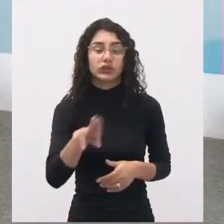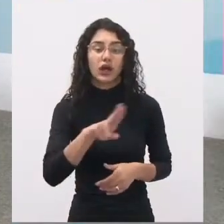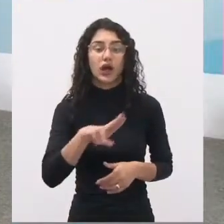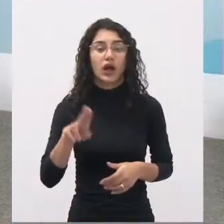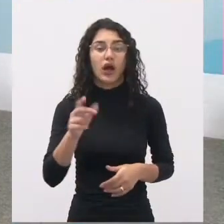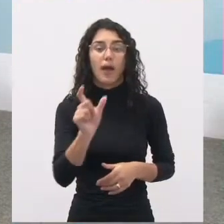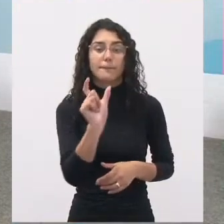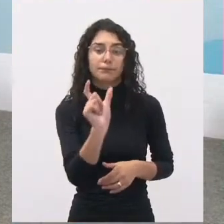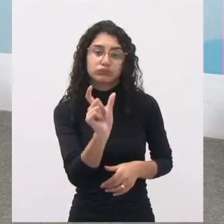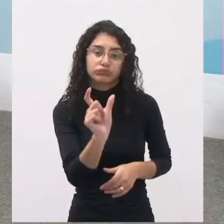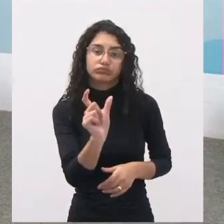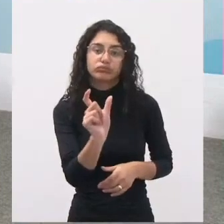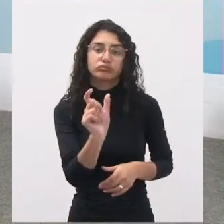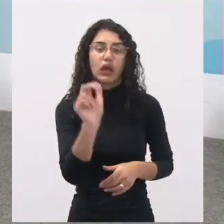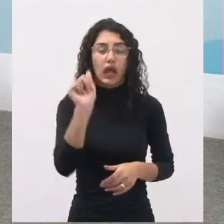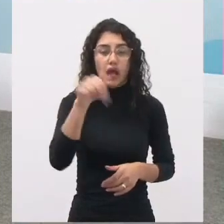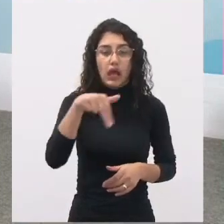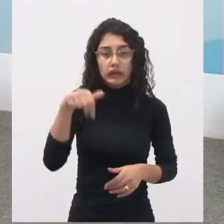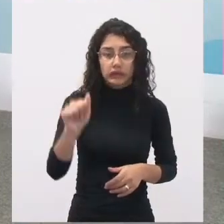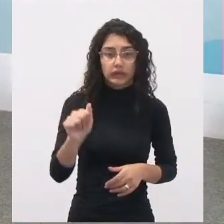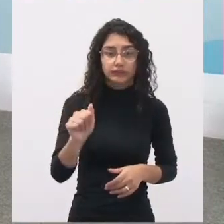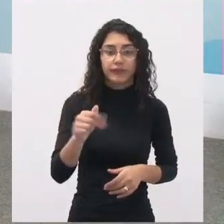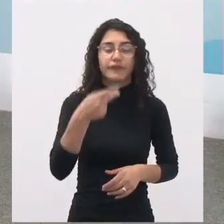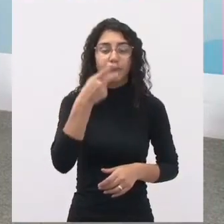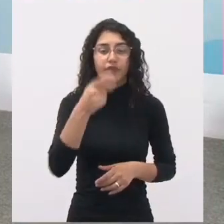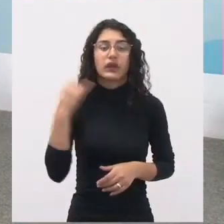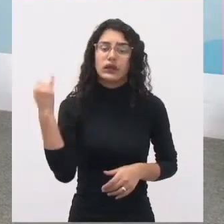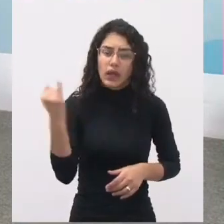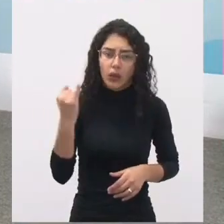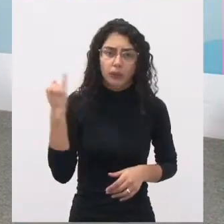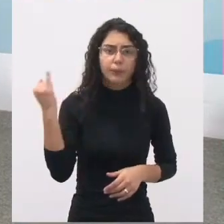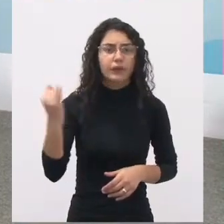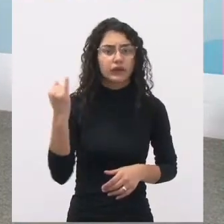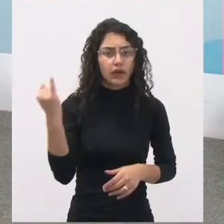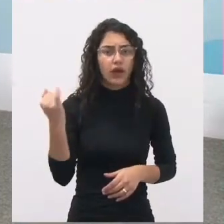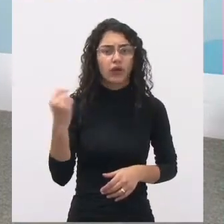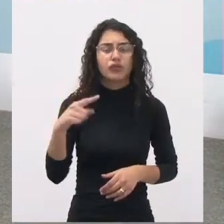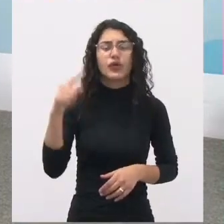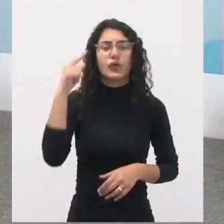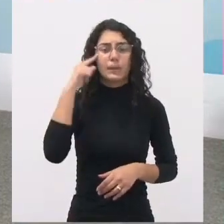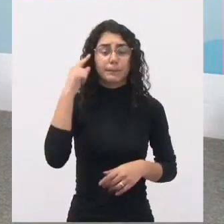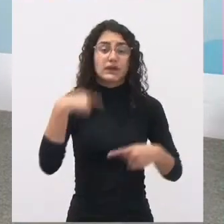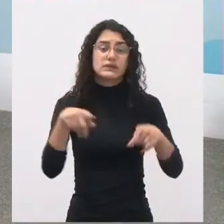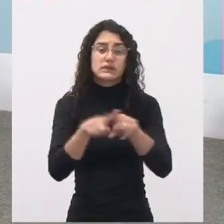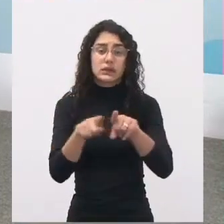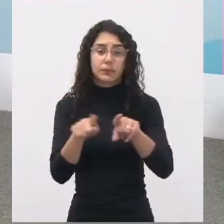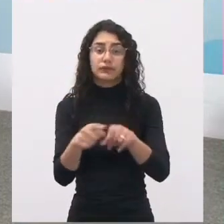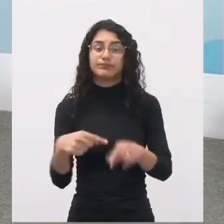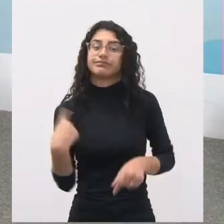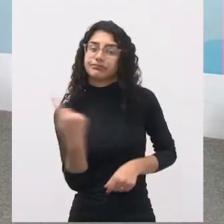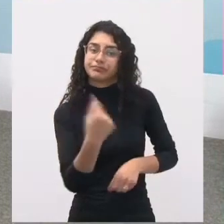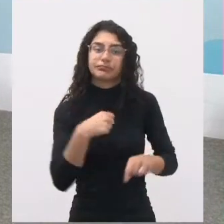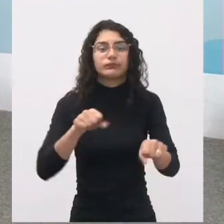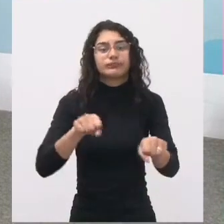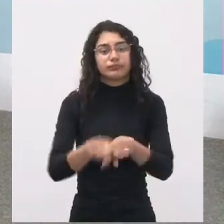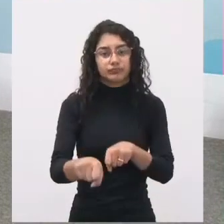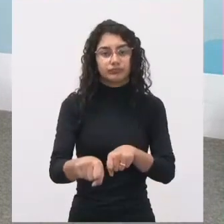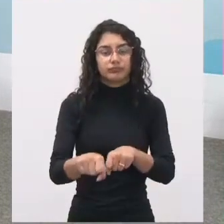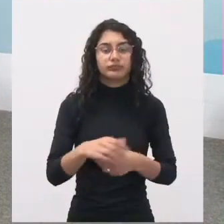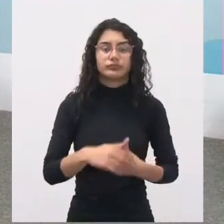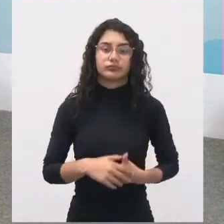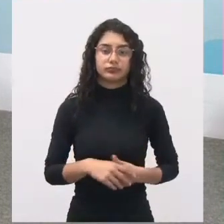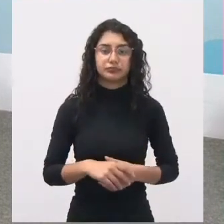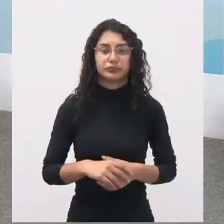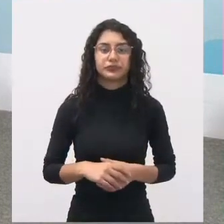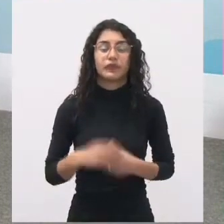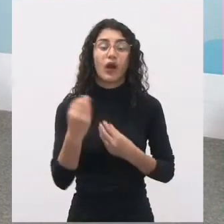Ana Lídia, que ela vai colocar que é importante, né, que a gente pense também na nossa formação docente. Como é que